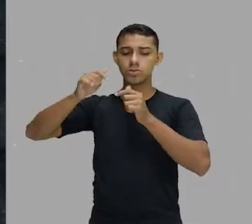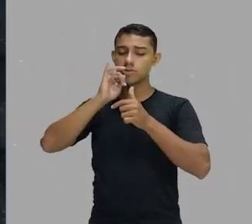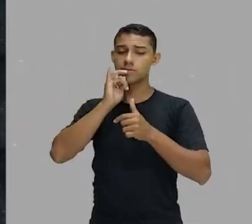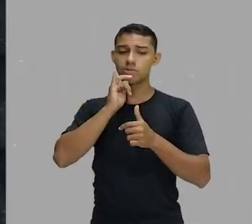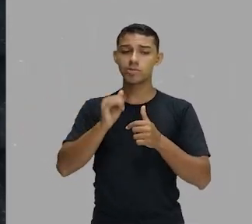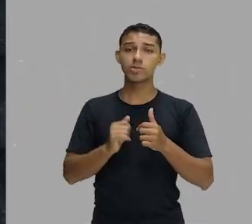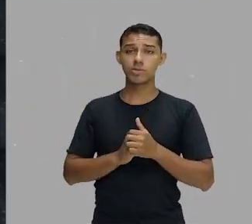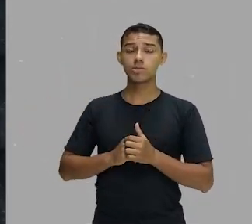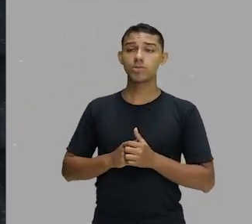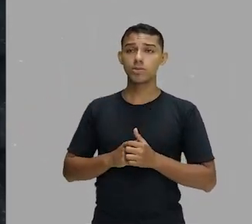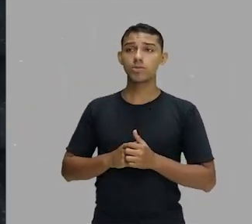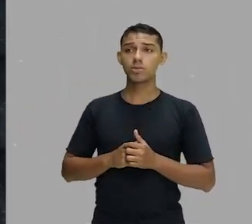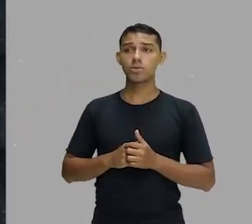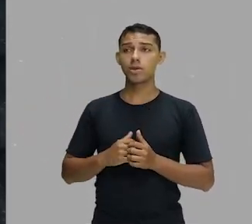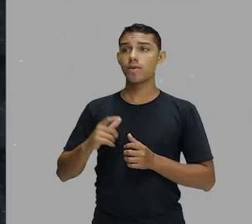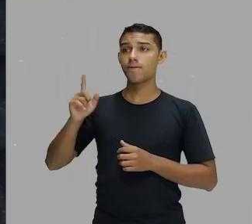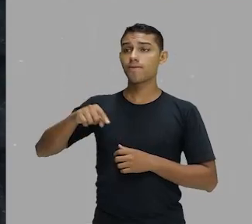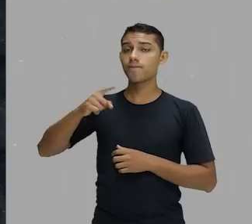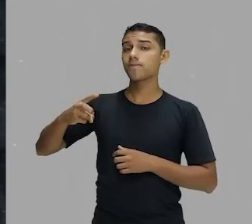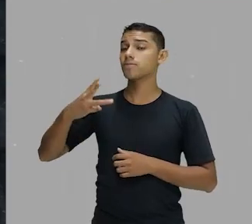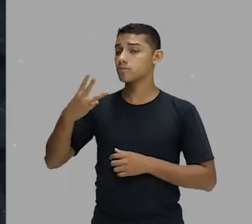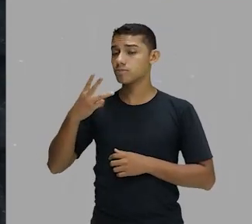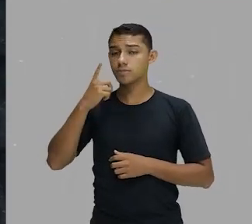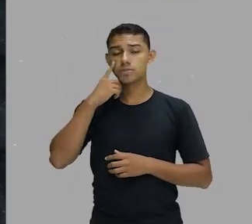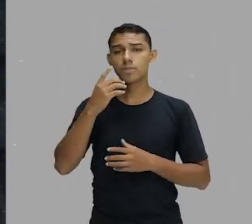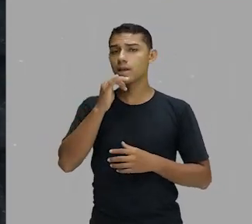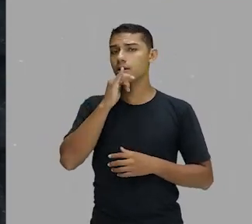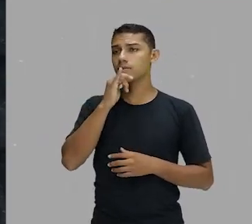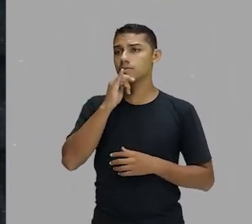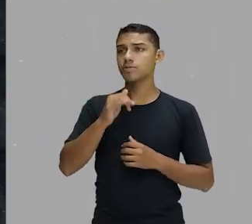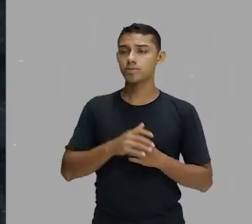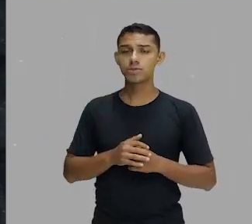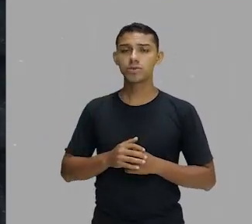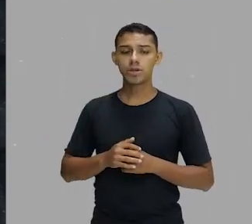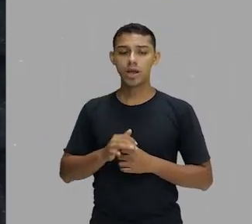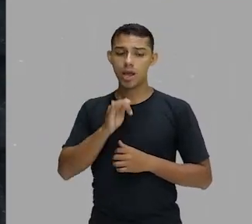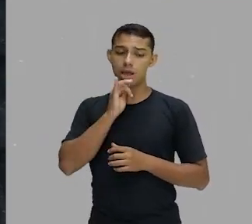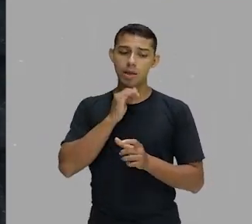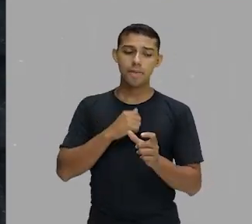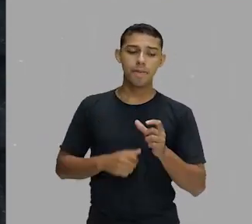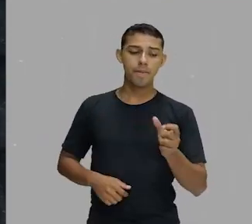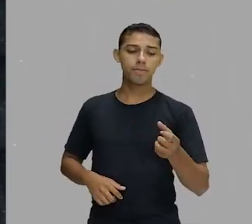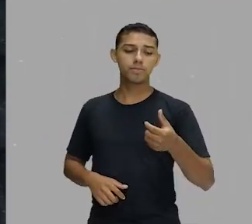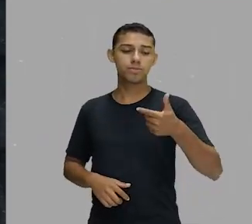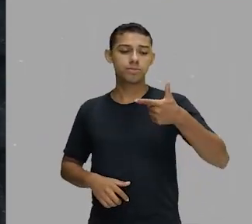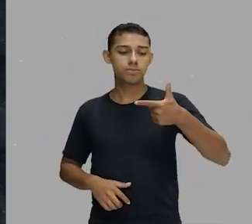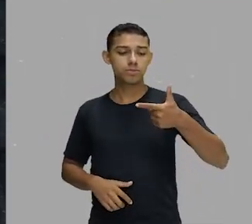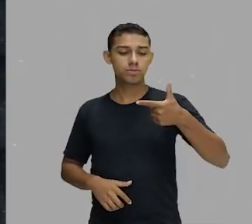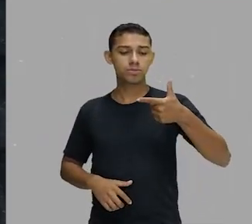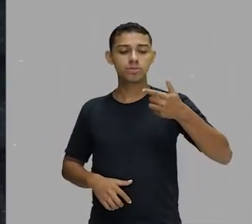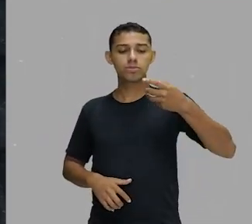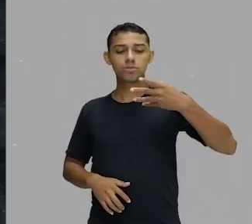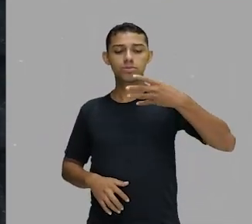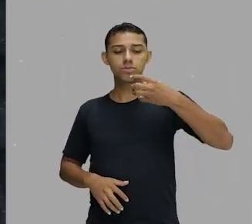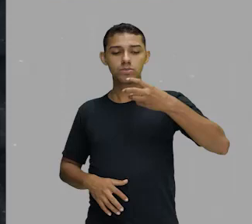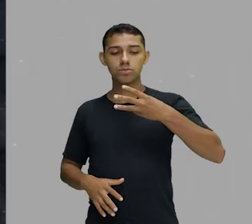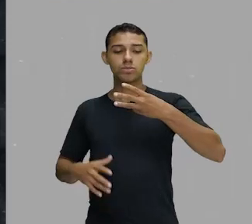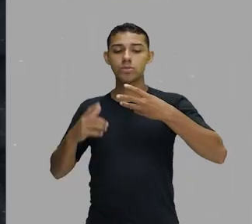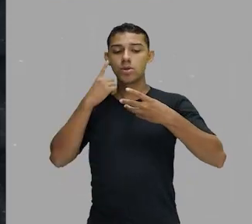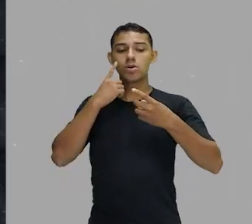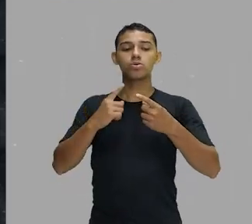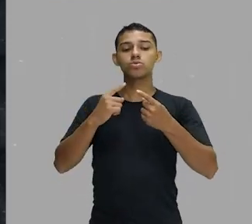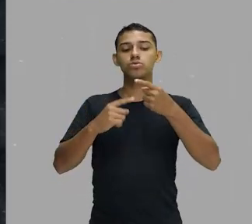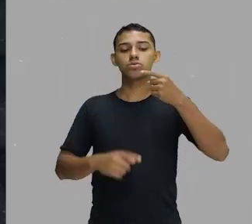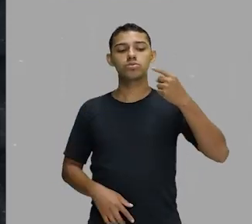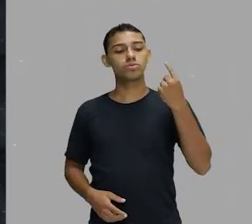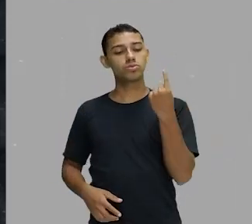sendo múltiplos do número 3, é como se aparecesse uma potência desse 3. Quem é o 1? O 1 nada mais é